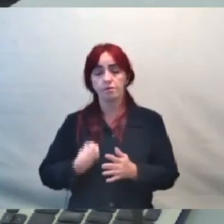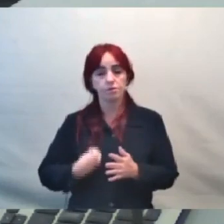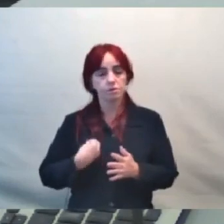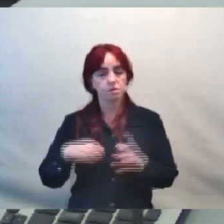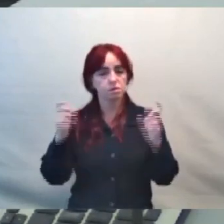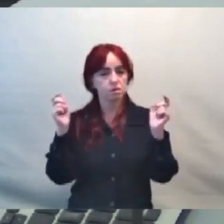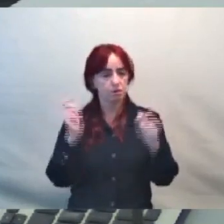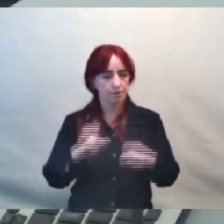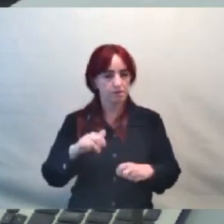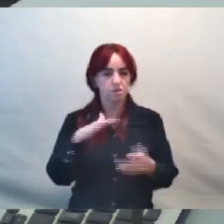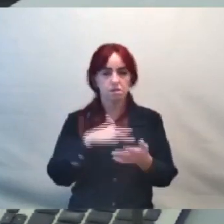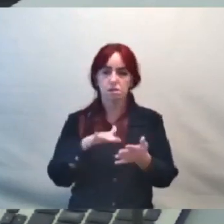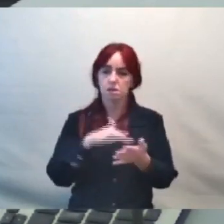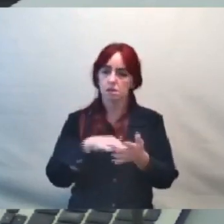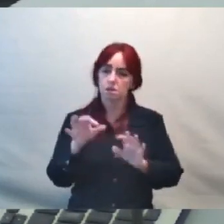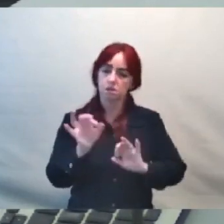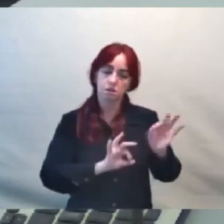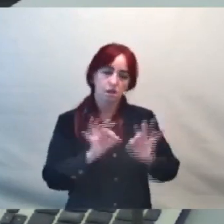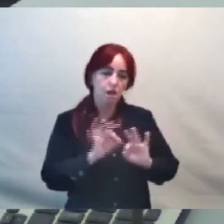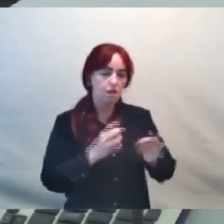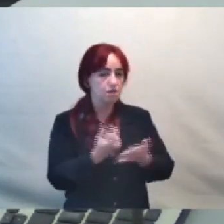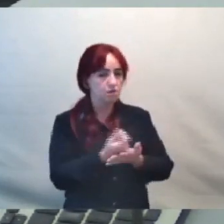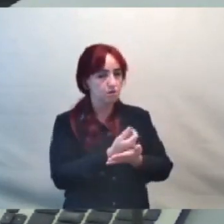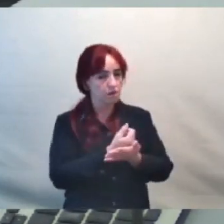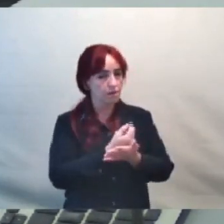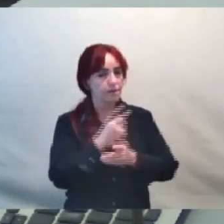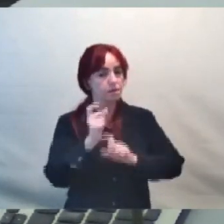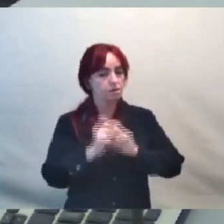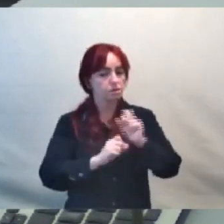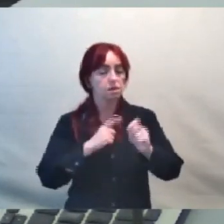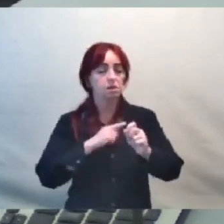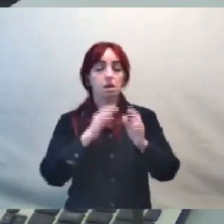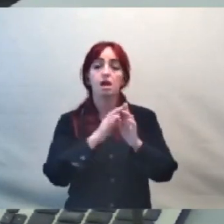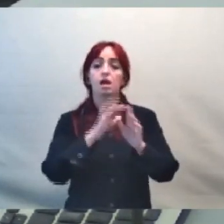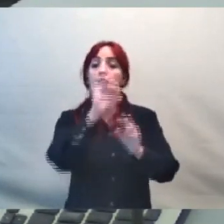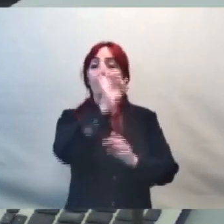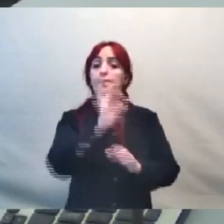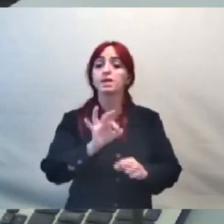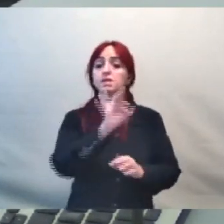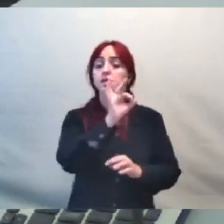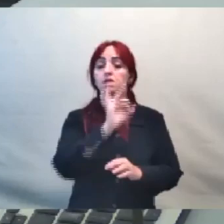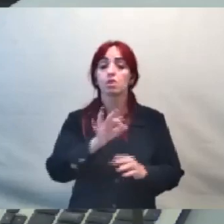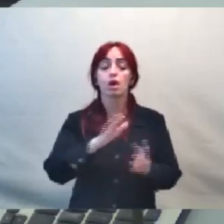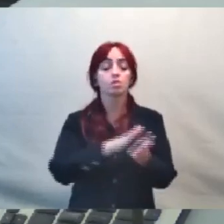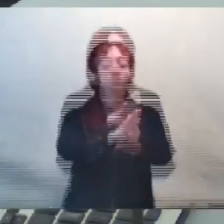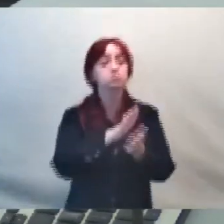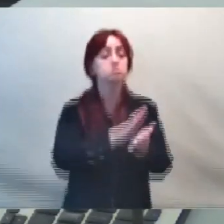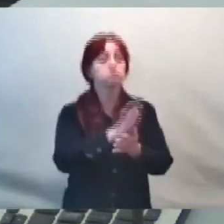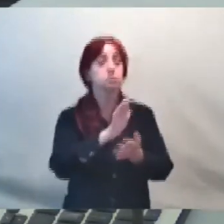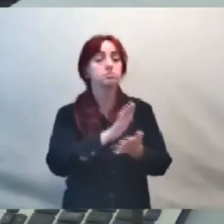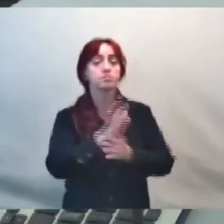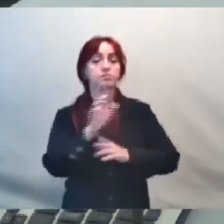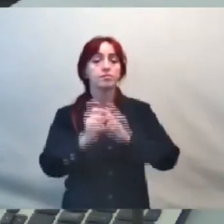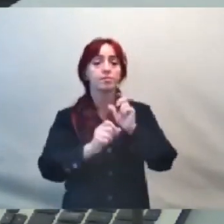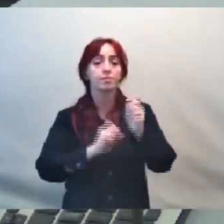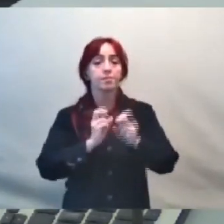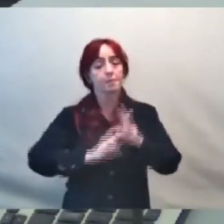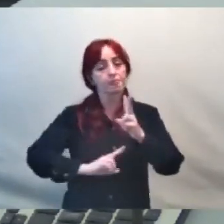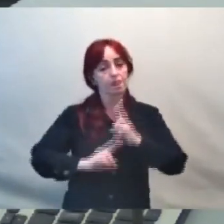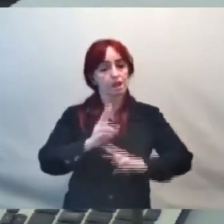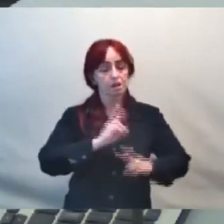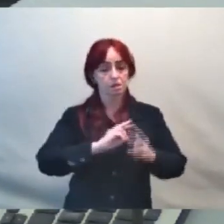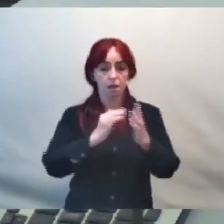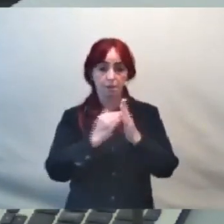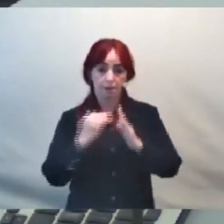Secretaria de Planejamento e Orçamento, o percentual das despesas executadas é sempre elevado